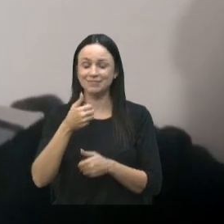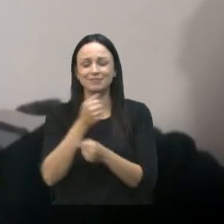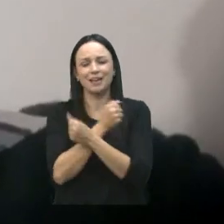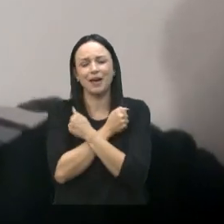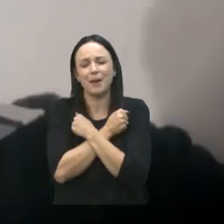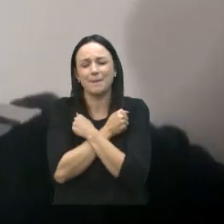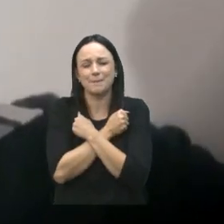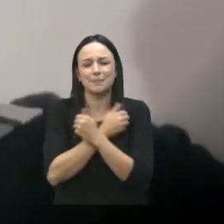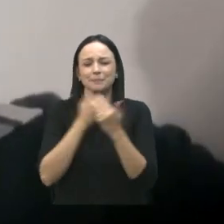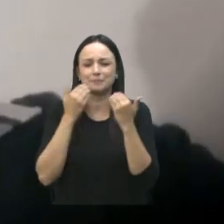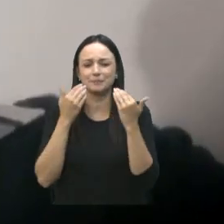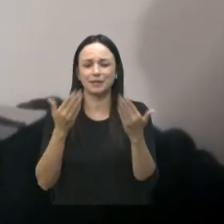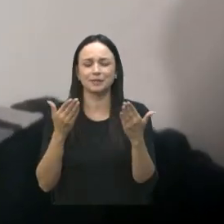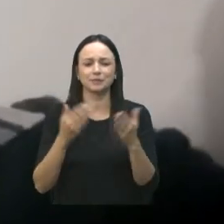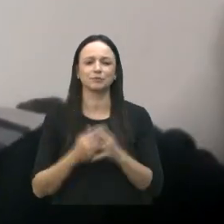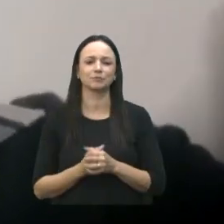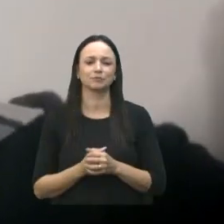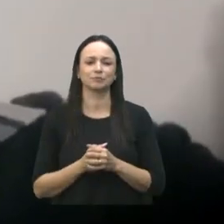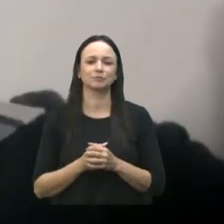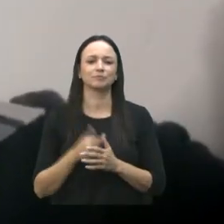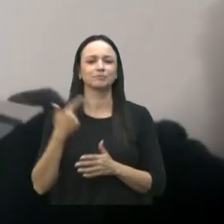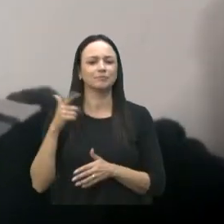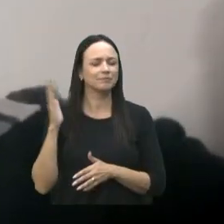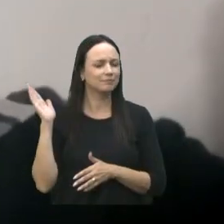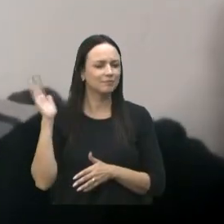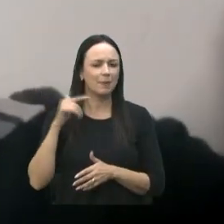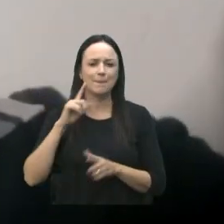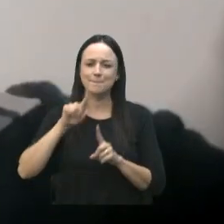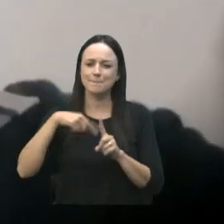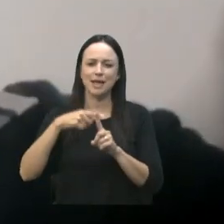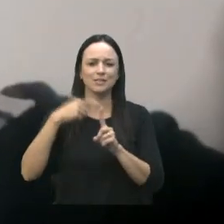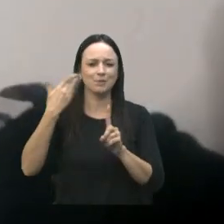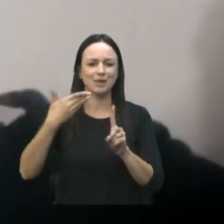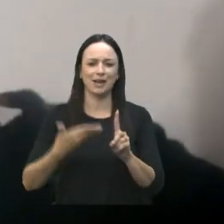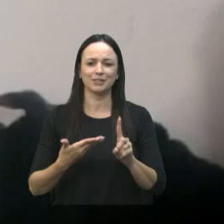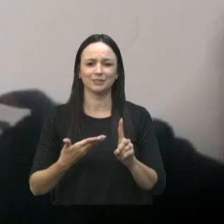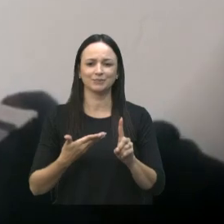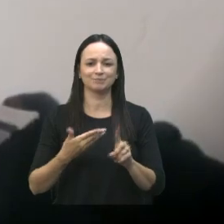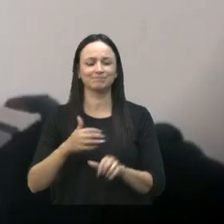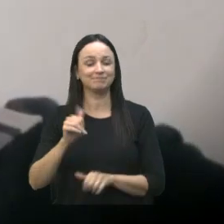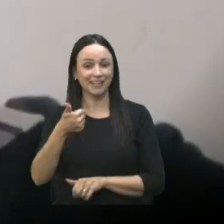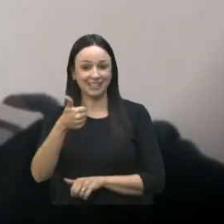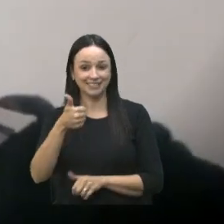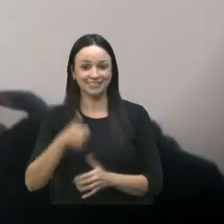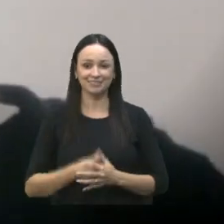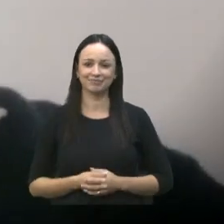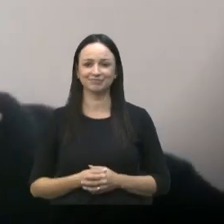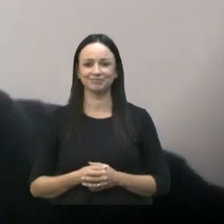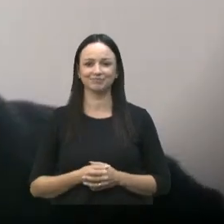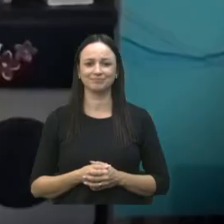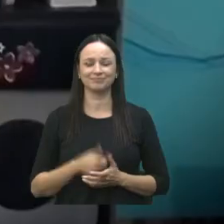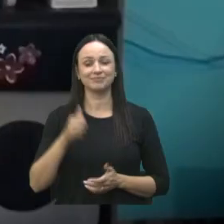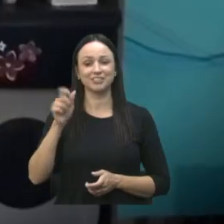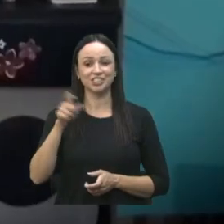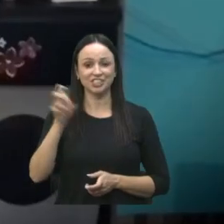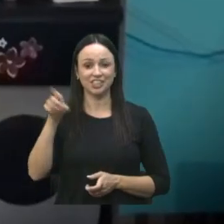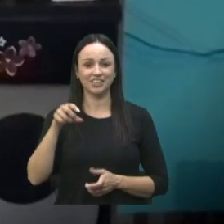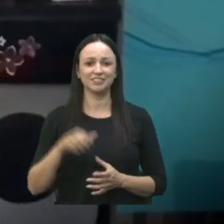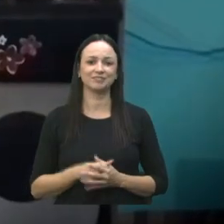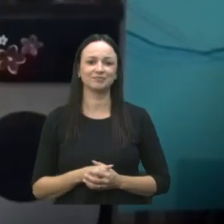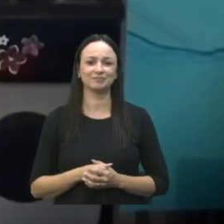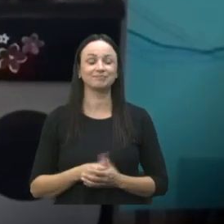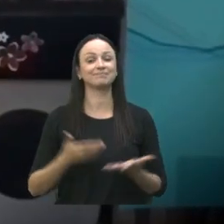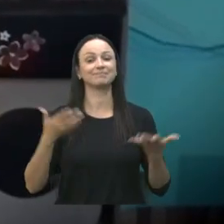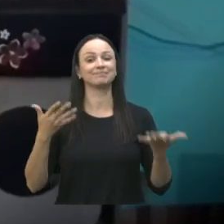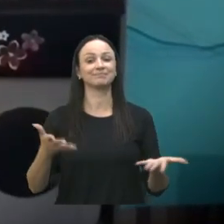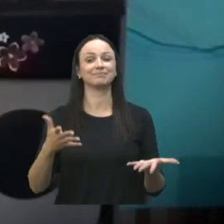abraço e que venha outras homenagens. Beleza? Axé! Mestre